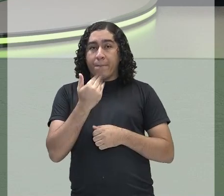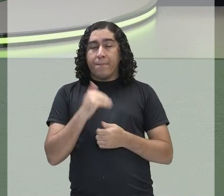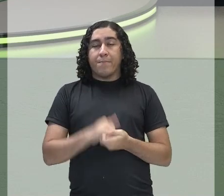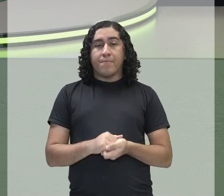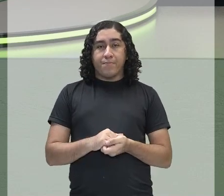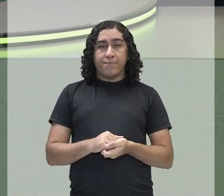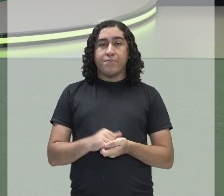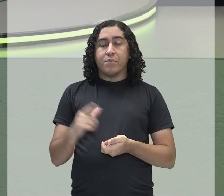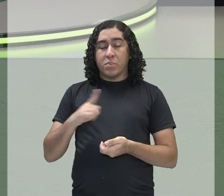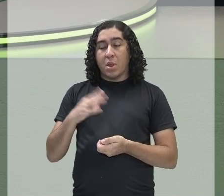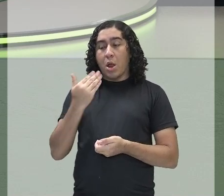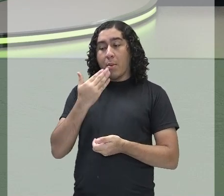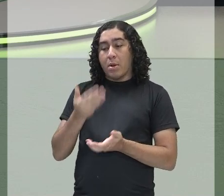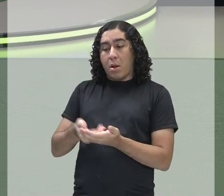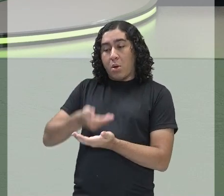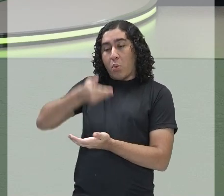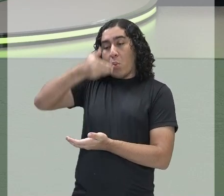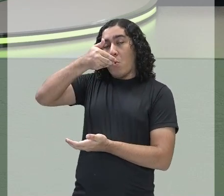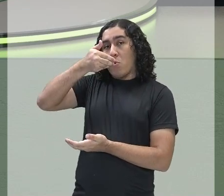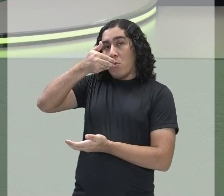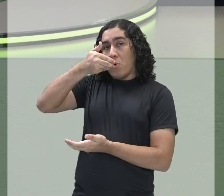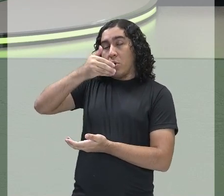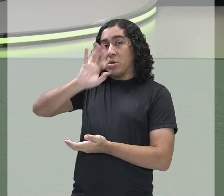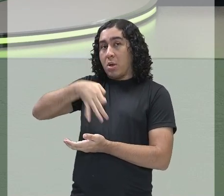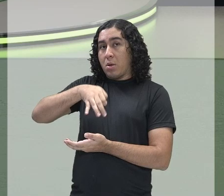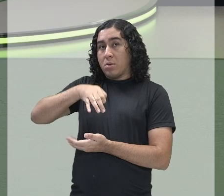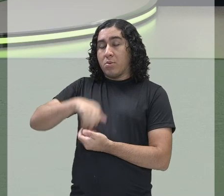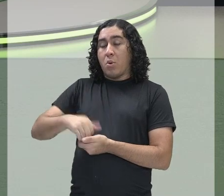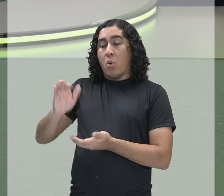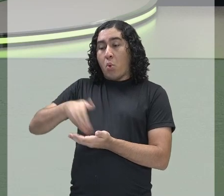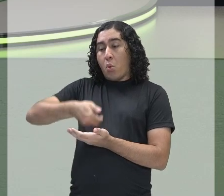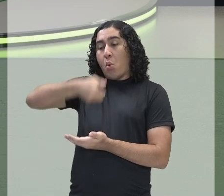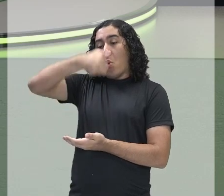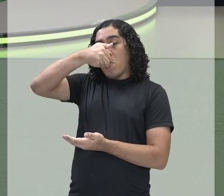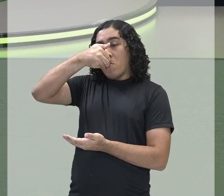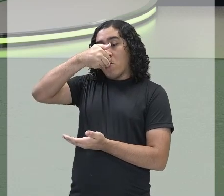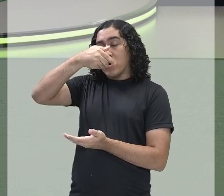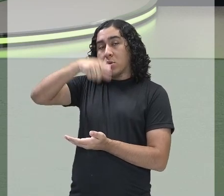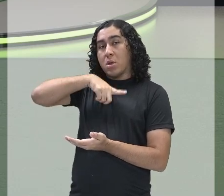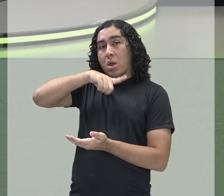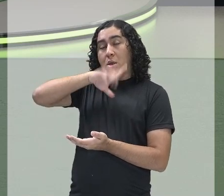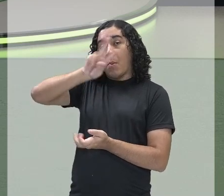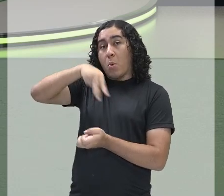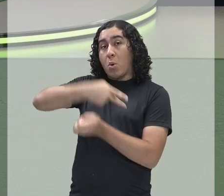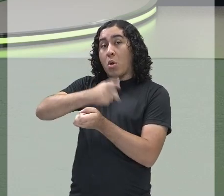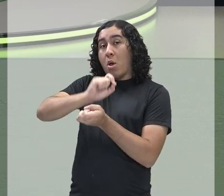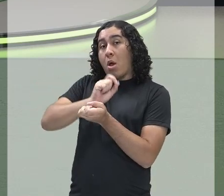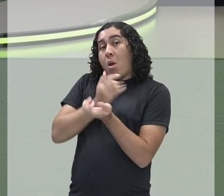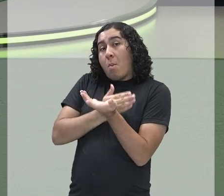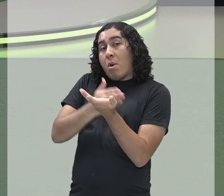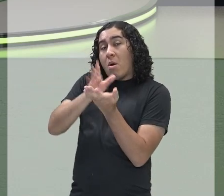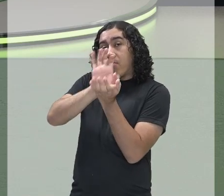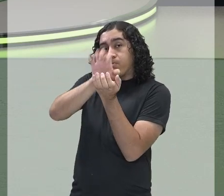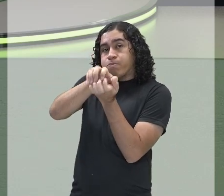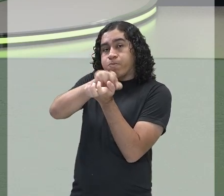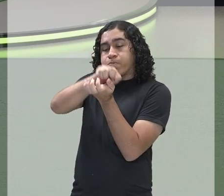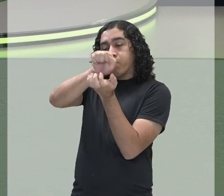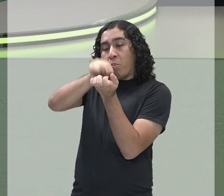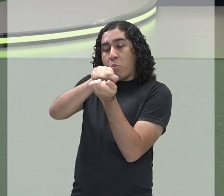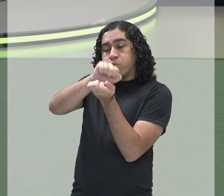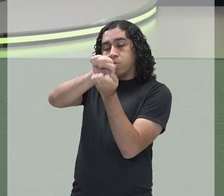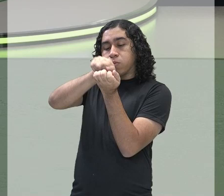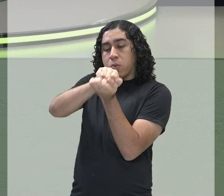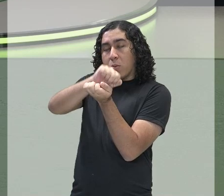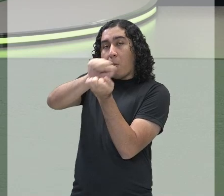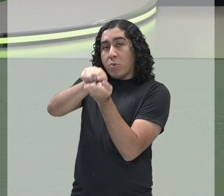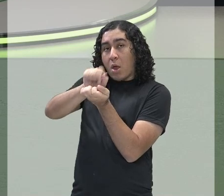a comida na nossa boca, né? Então, lá na nossa boca, a gente inicia, o processo de mastigação, que a gente